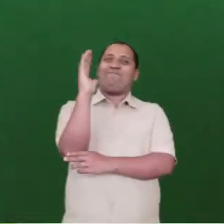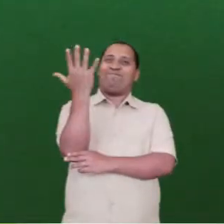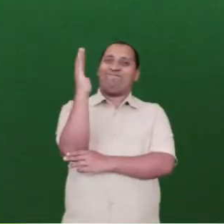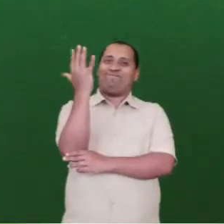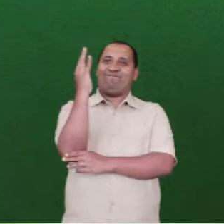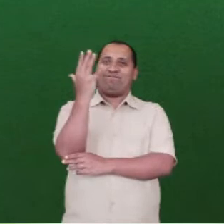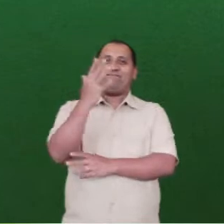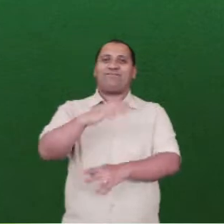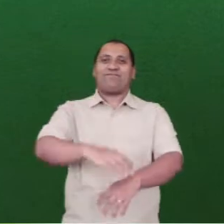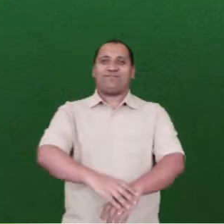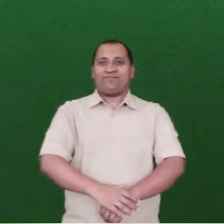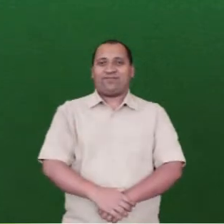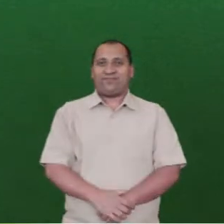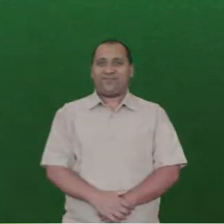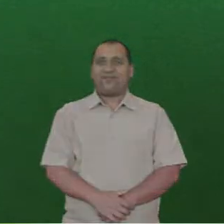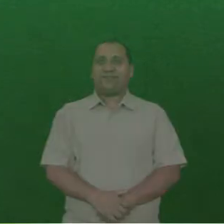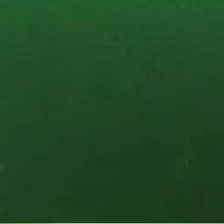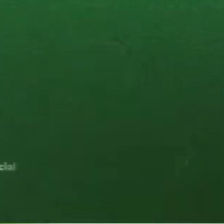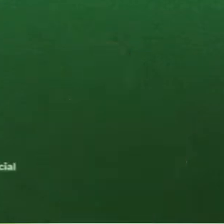Universidade Federal do Pampa.